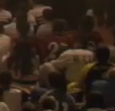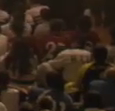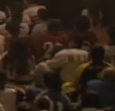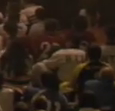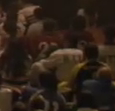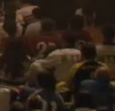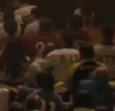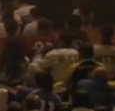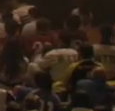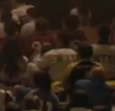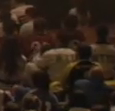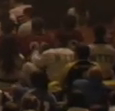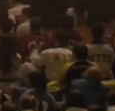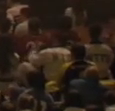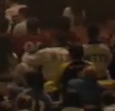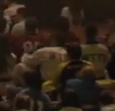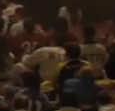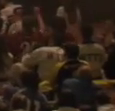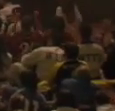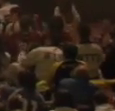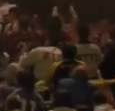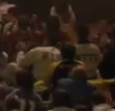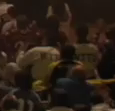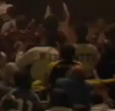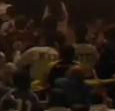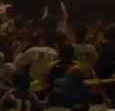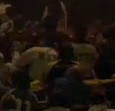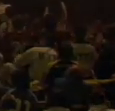Bravo! Muito obrigada. Boa noite. Muito obrigada.